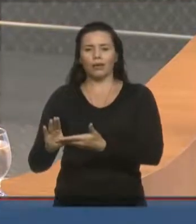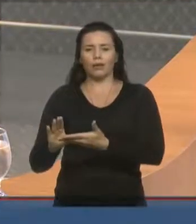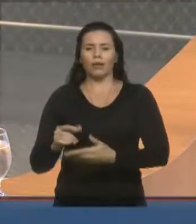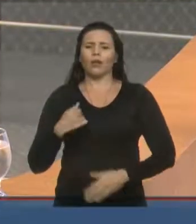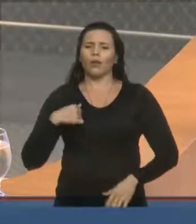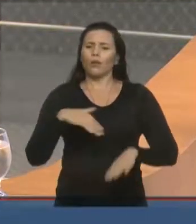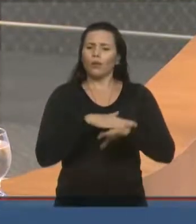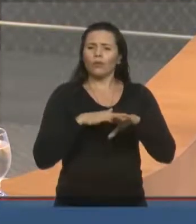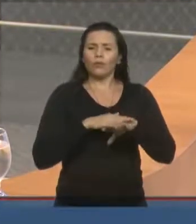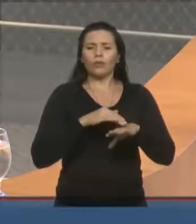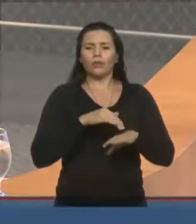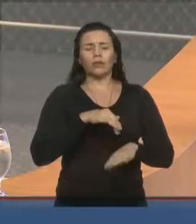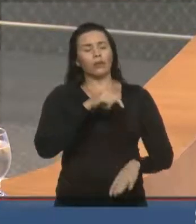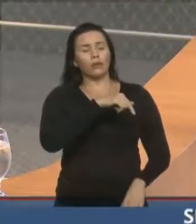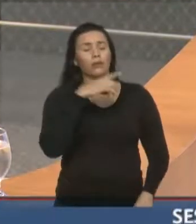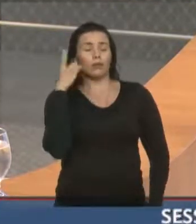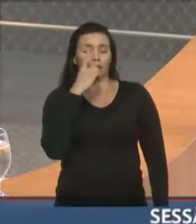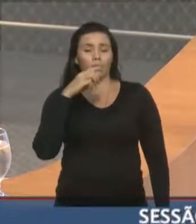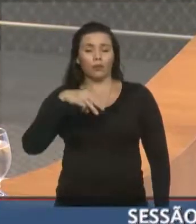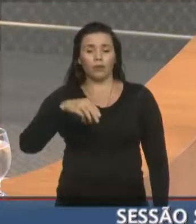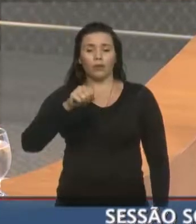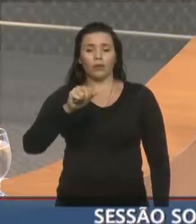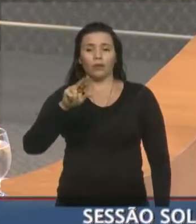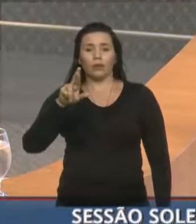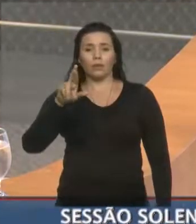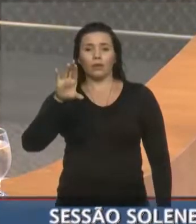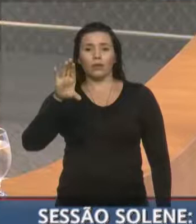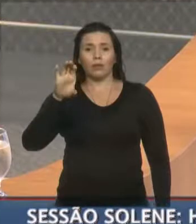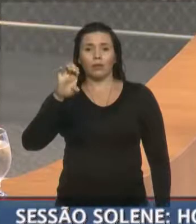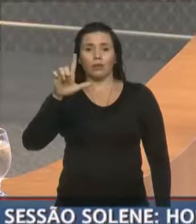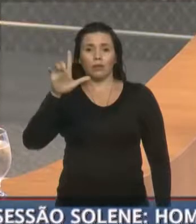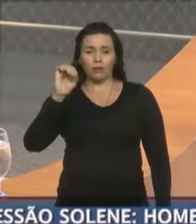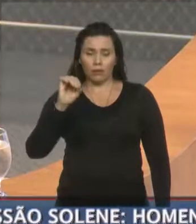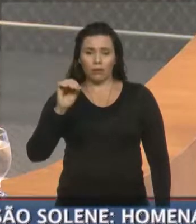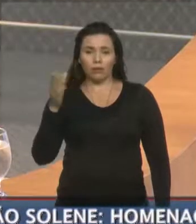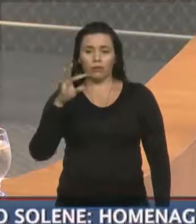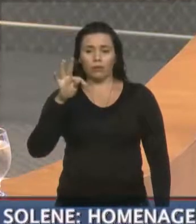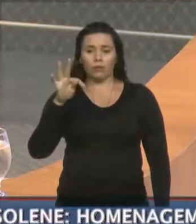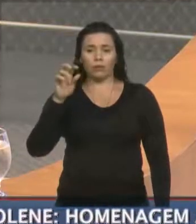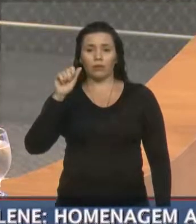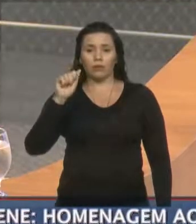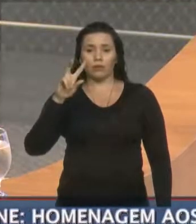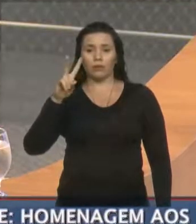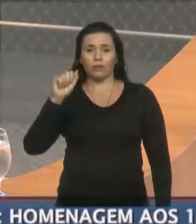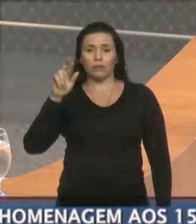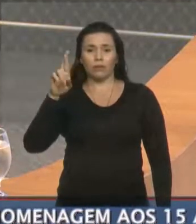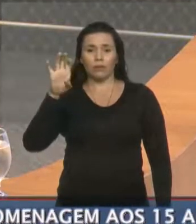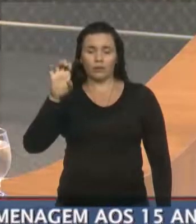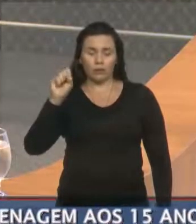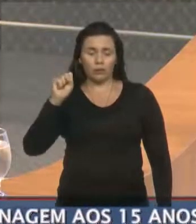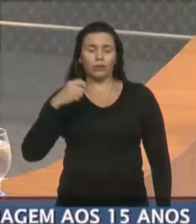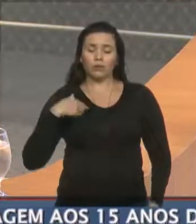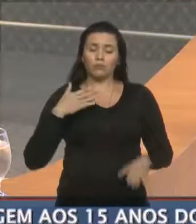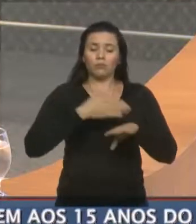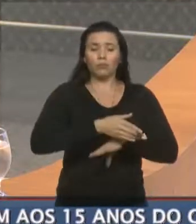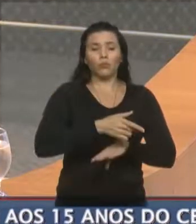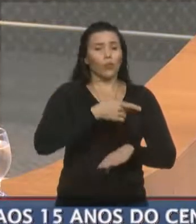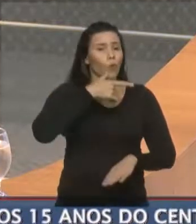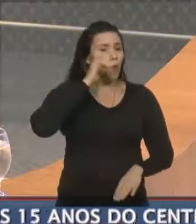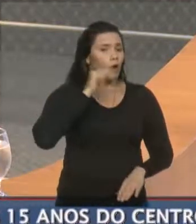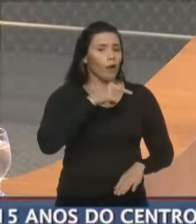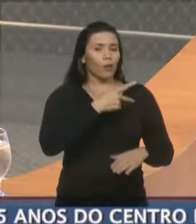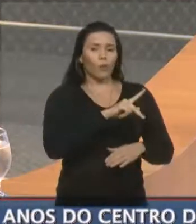deputado Marcelo Tavares, o dinheiro já está na conta. Agora é com vocês, viu, Márcio? É com